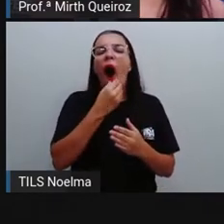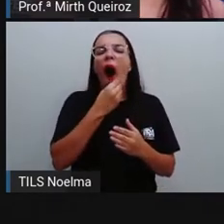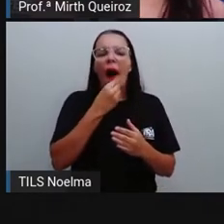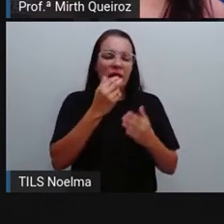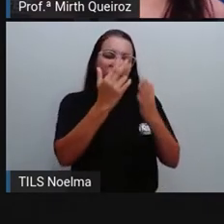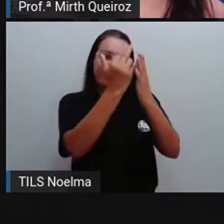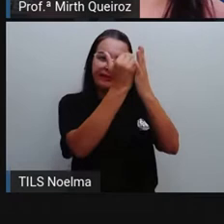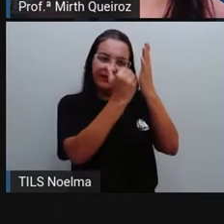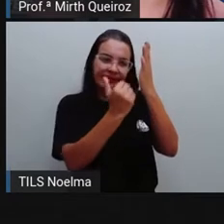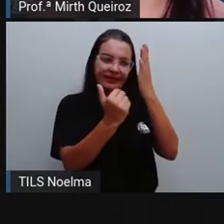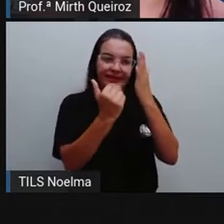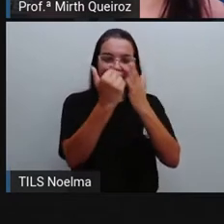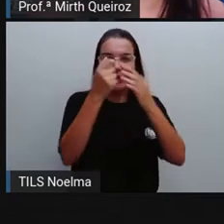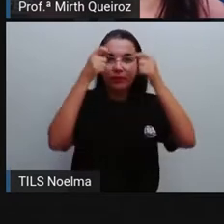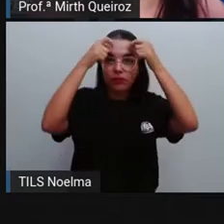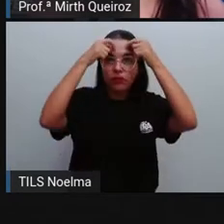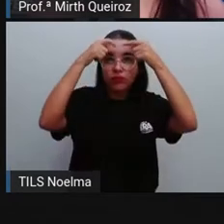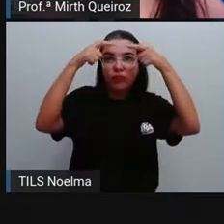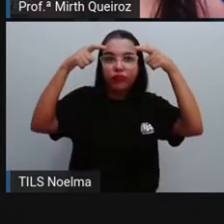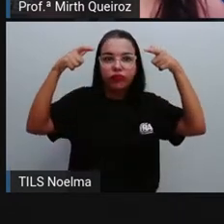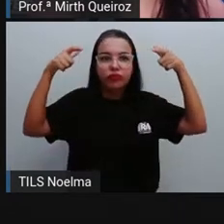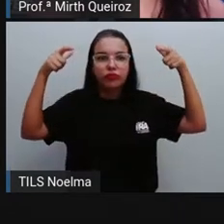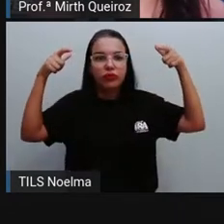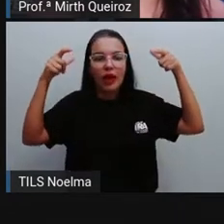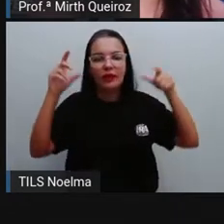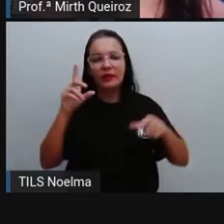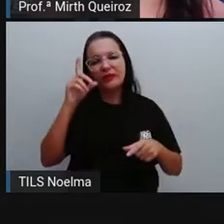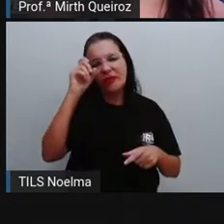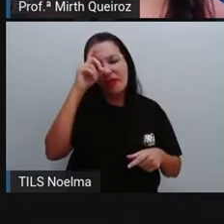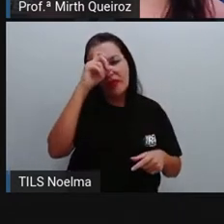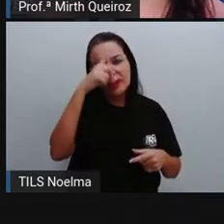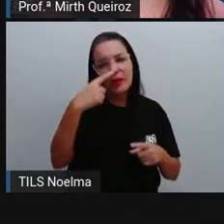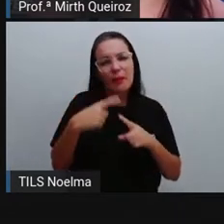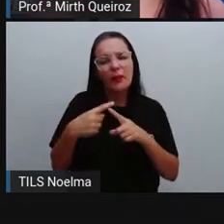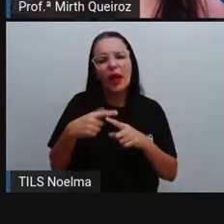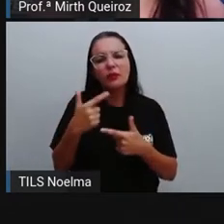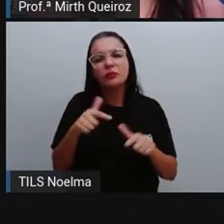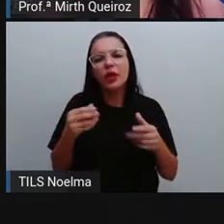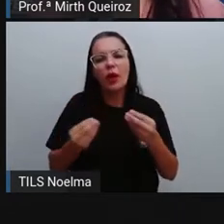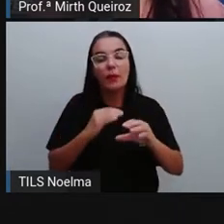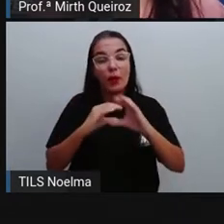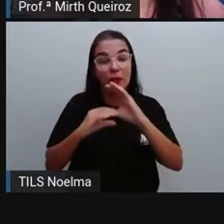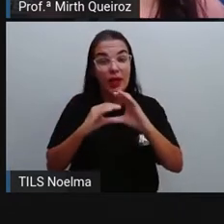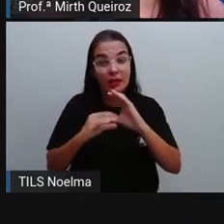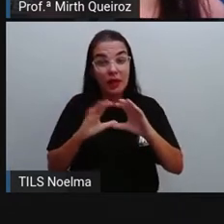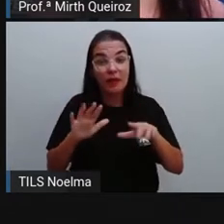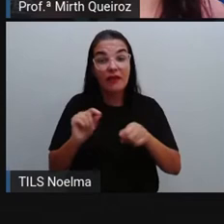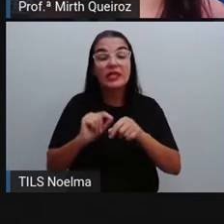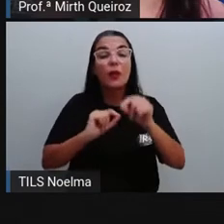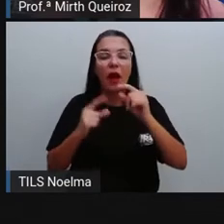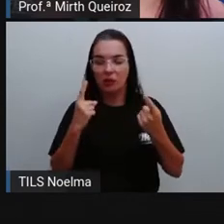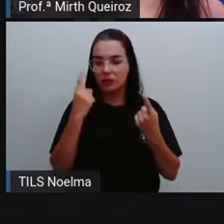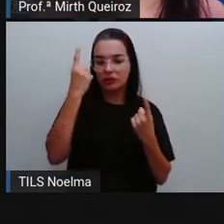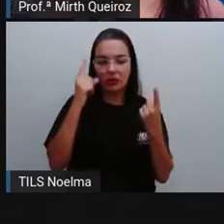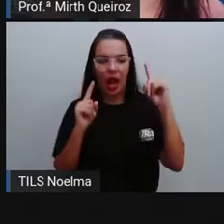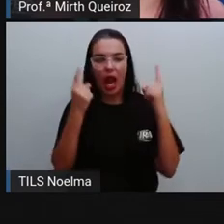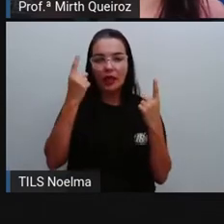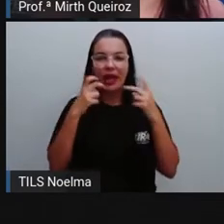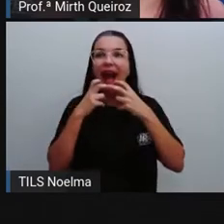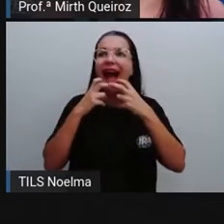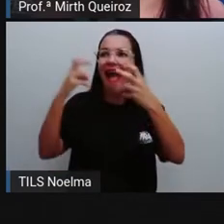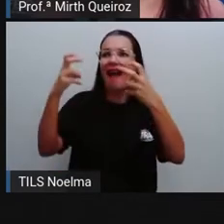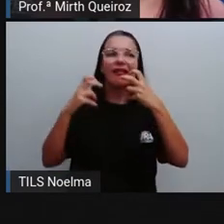um cérebro mais rudimentar e eles deveriam se comunicar através de quê? De gestos, posturas,